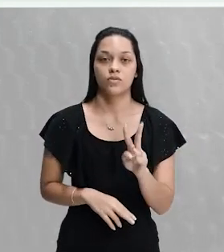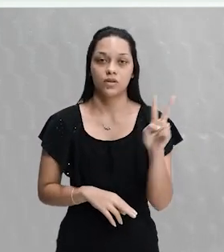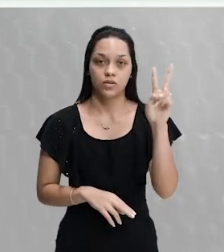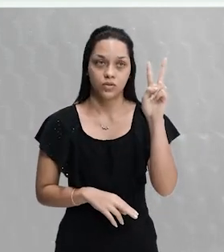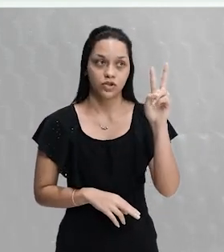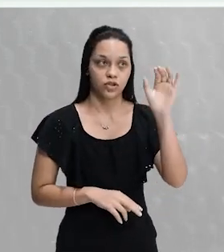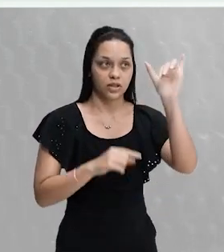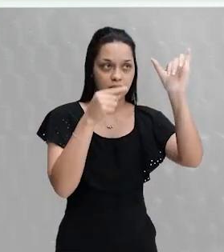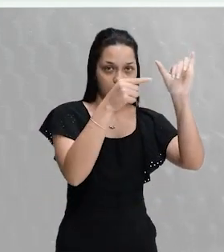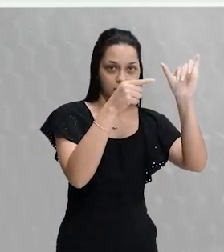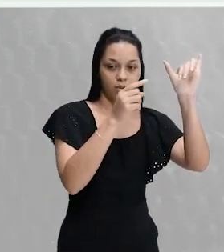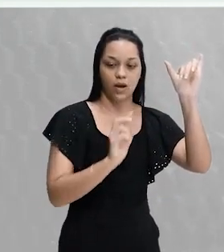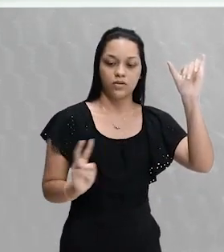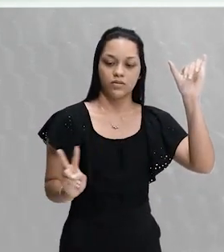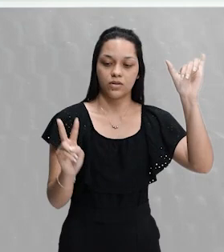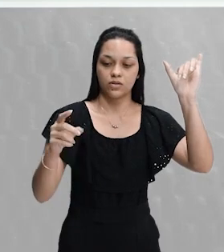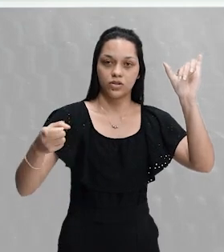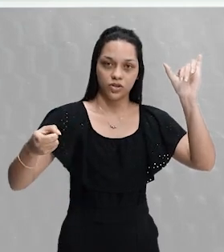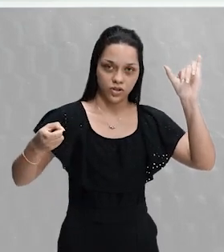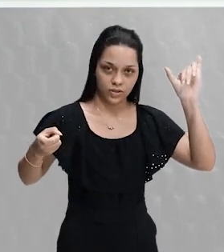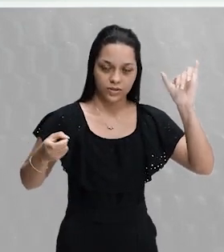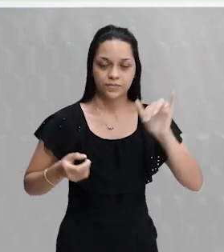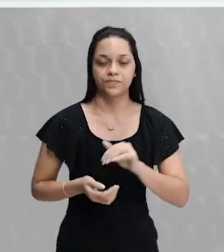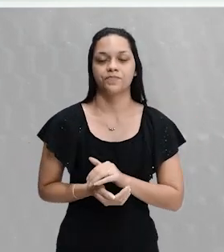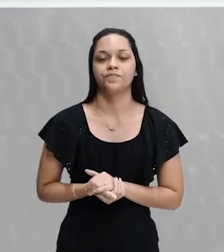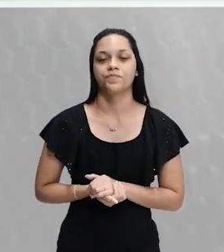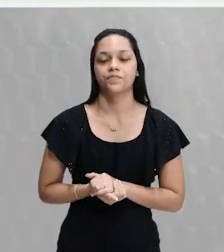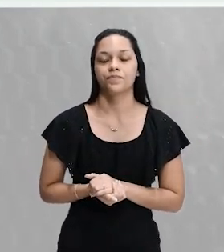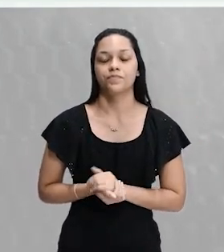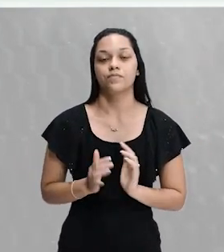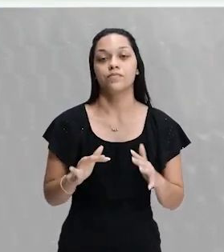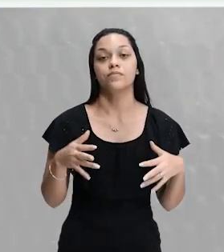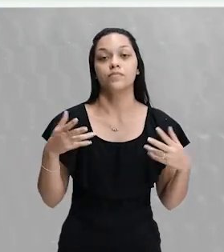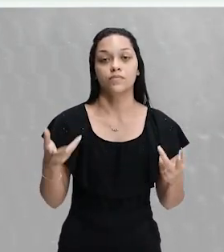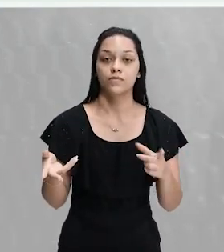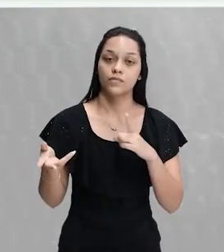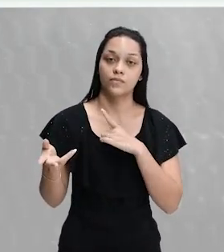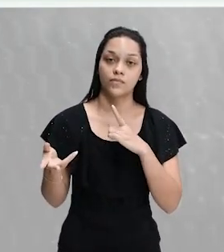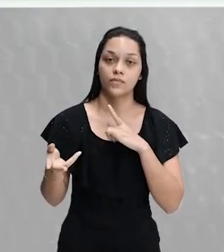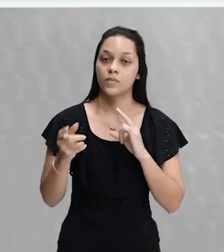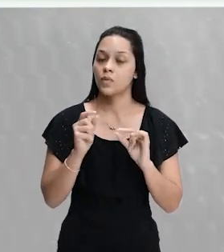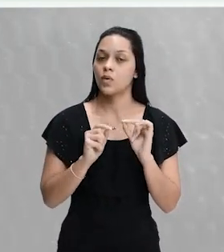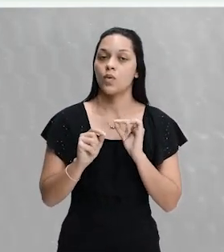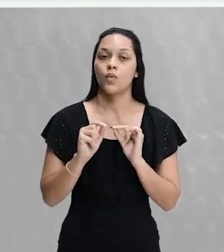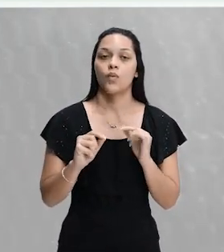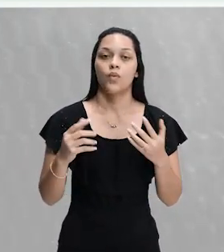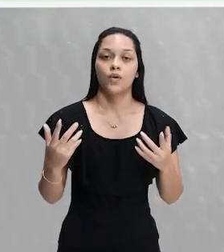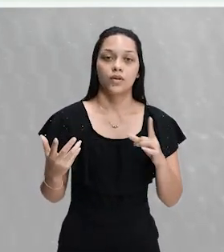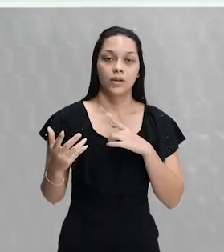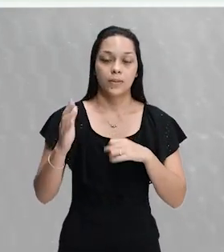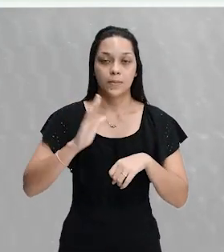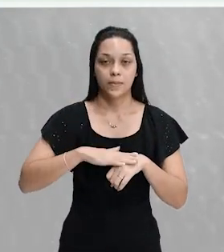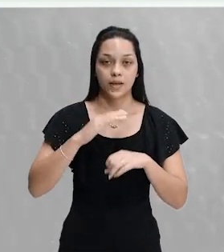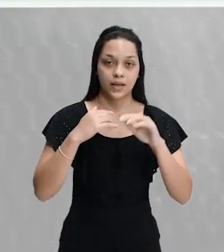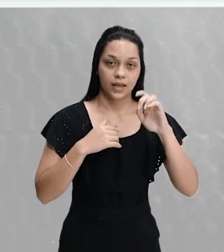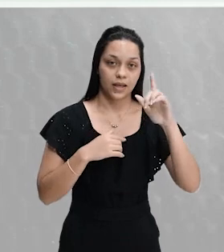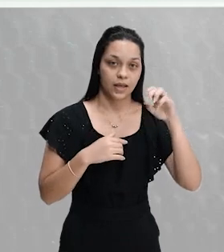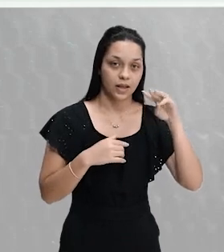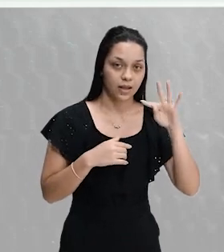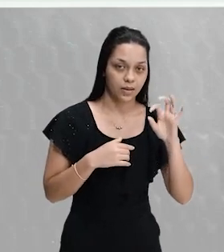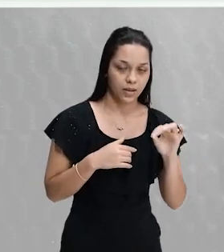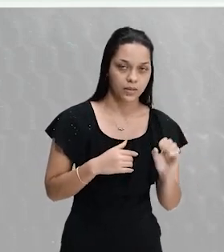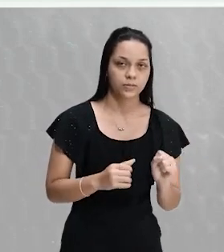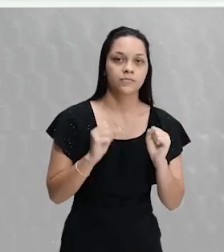do valor de y aos valores de x, certo? Então, dos elementos que a gente